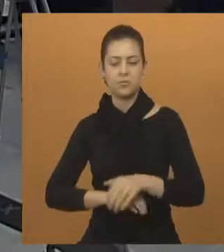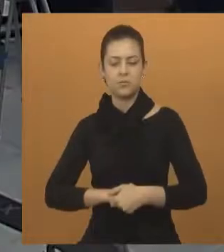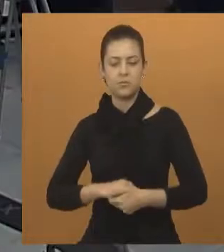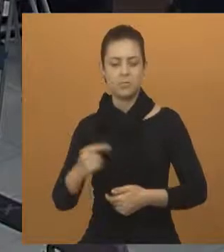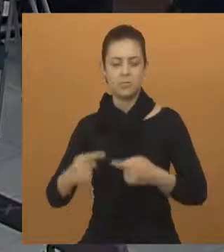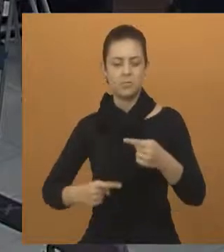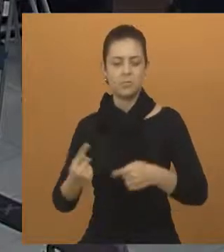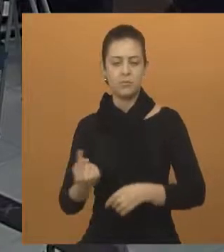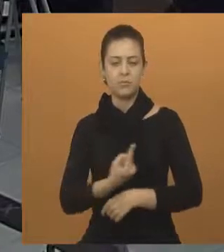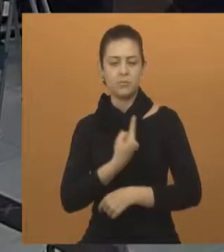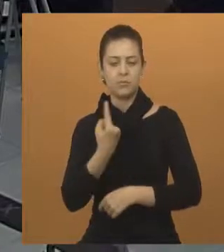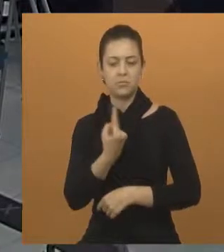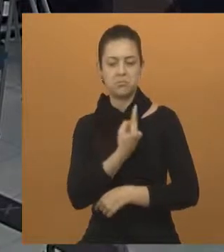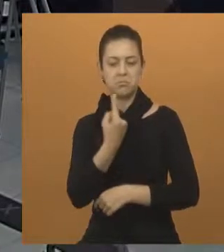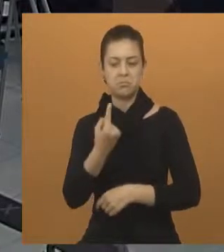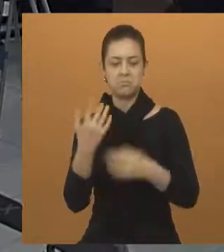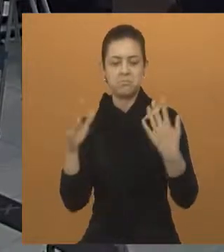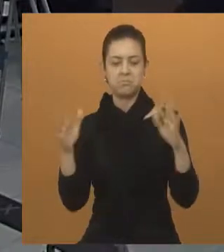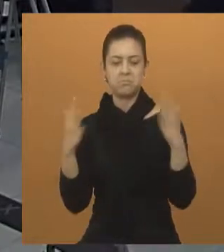Discussão única.